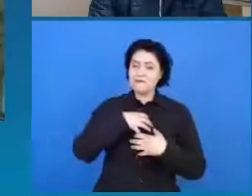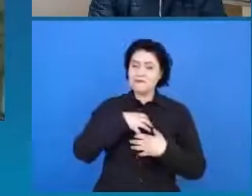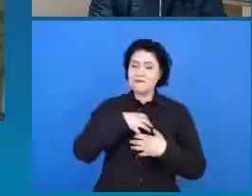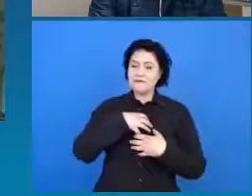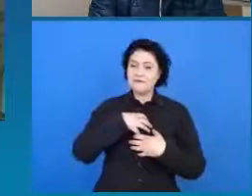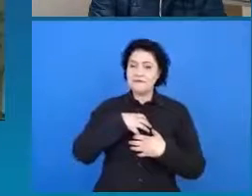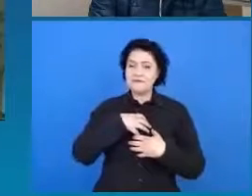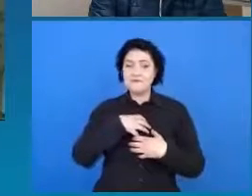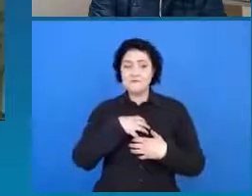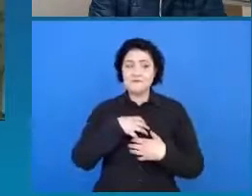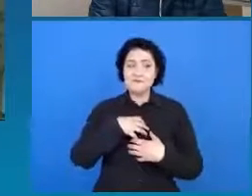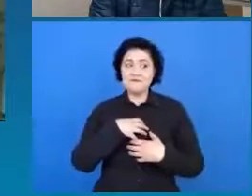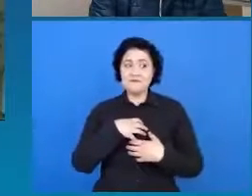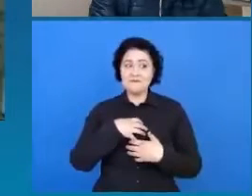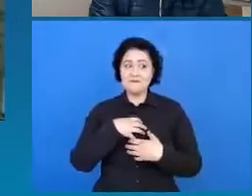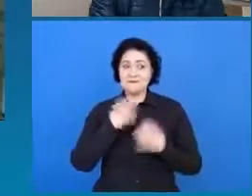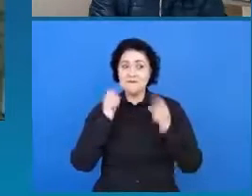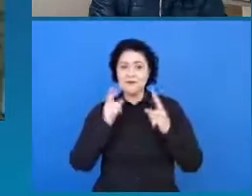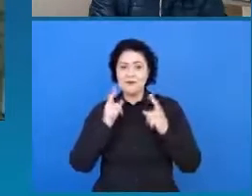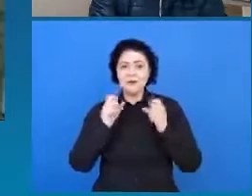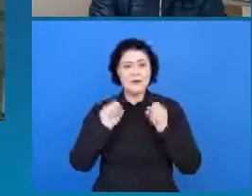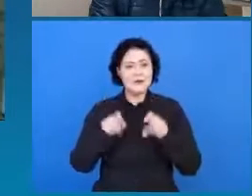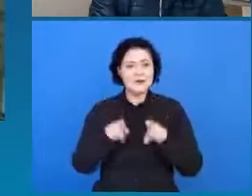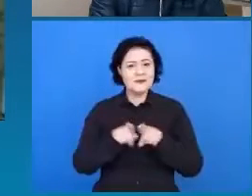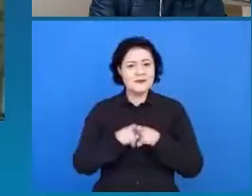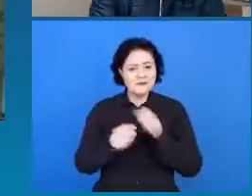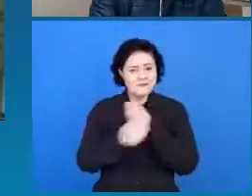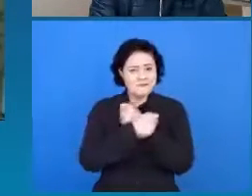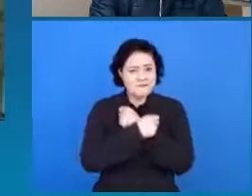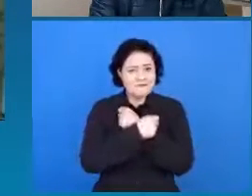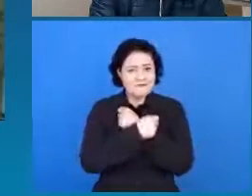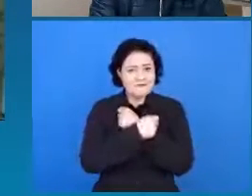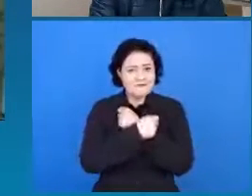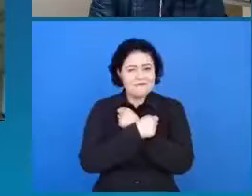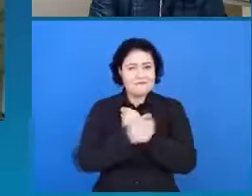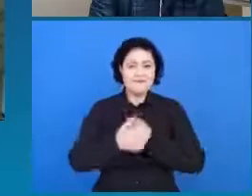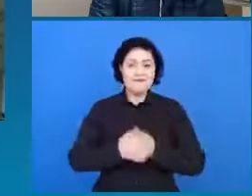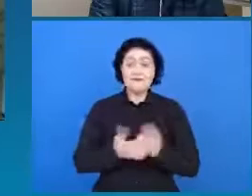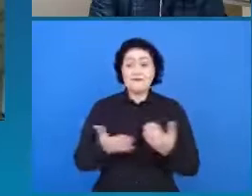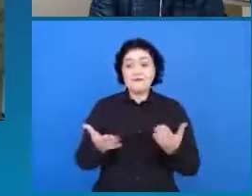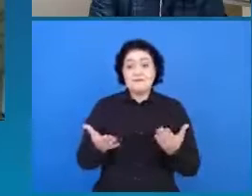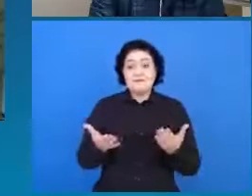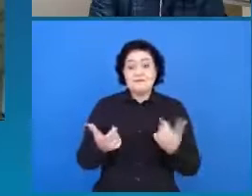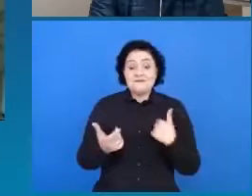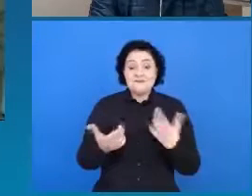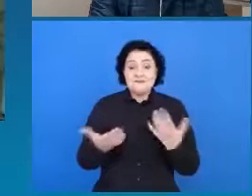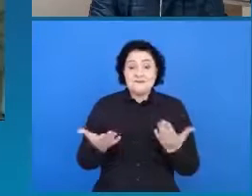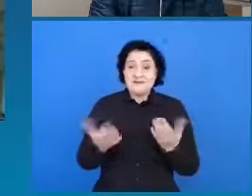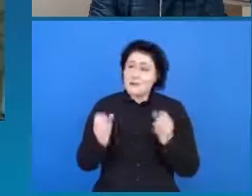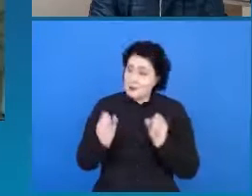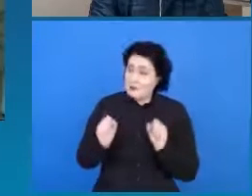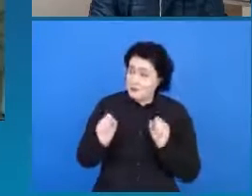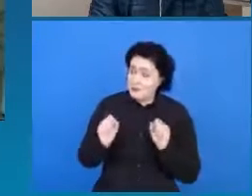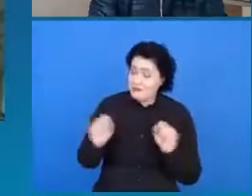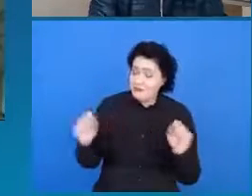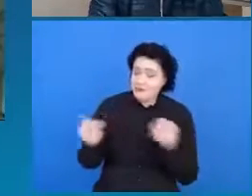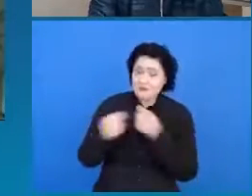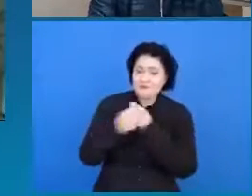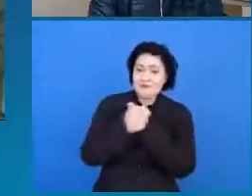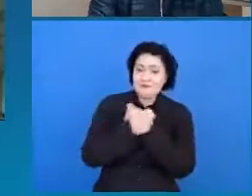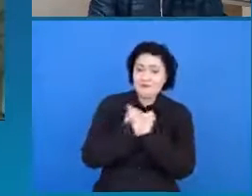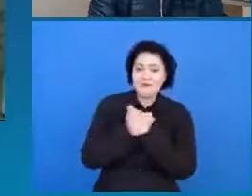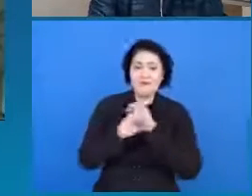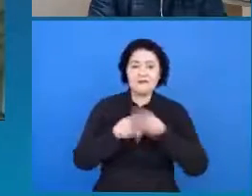assim meio perplexa e disse o sono e permite-lhe abraçar e daí eu pode passar sim claro né